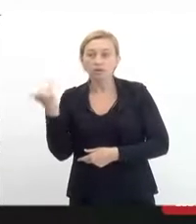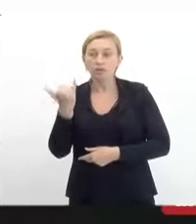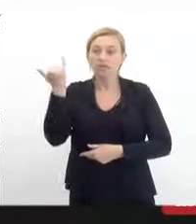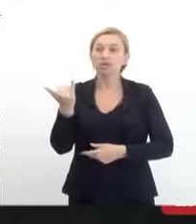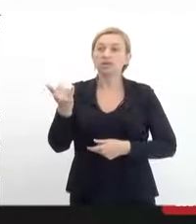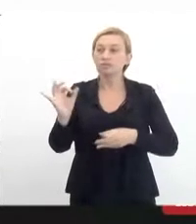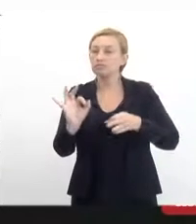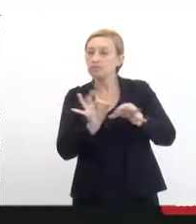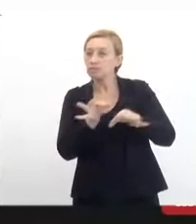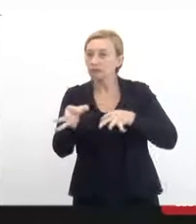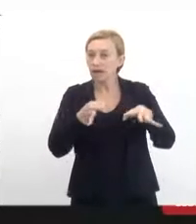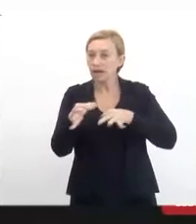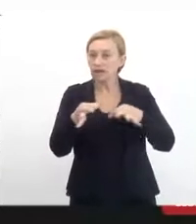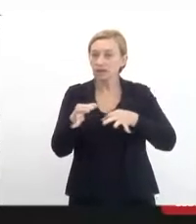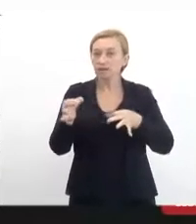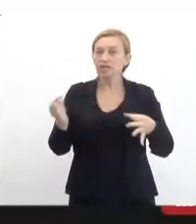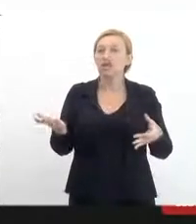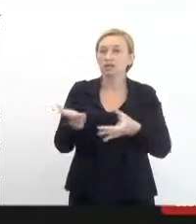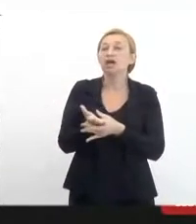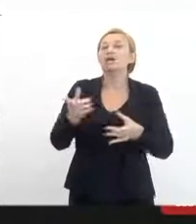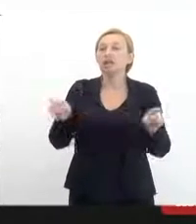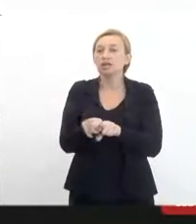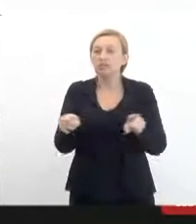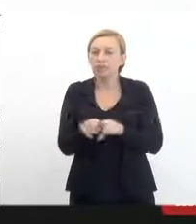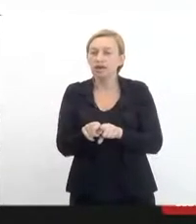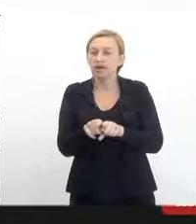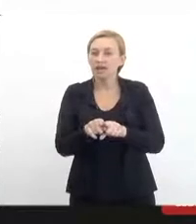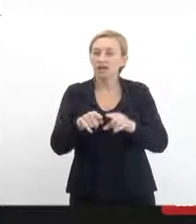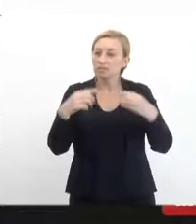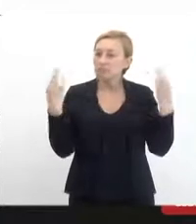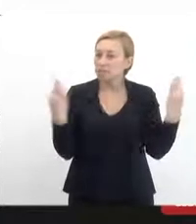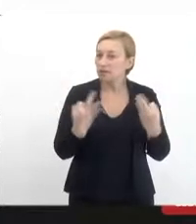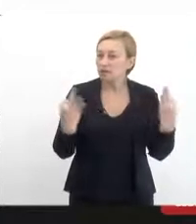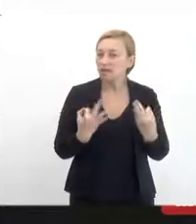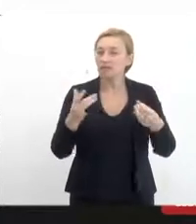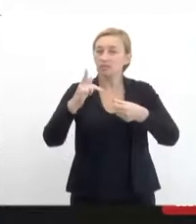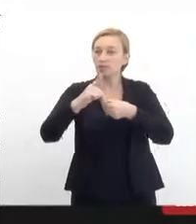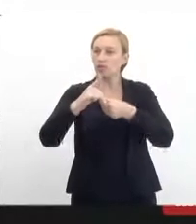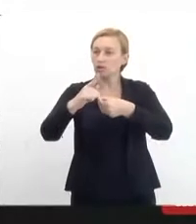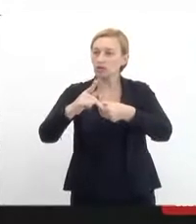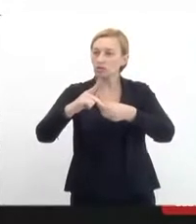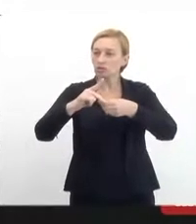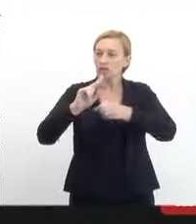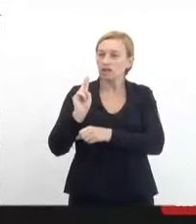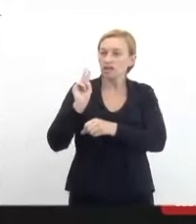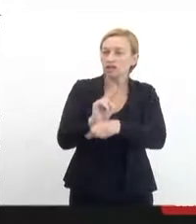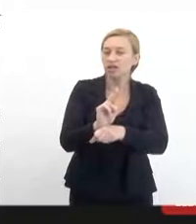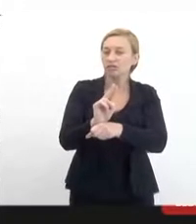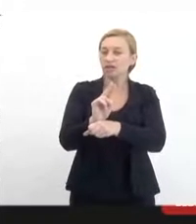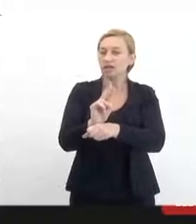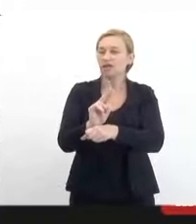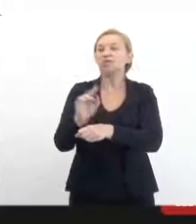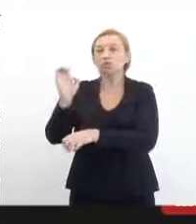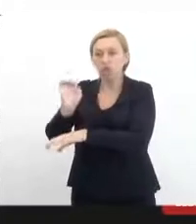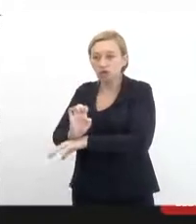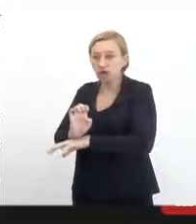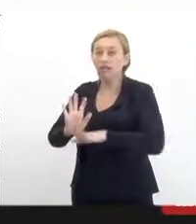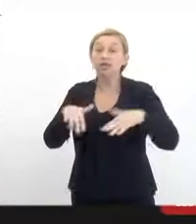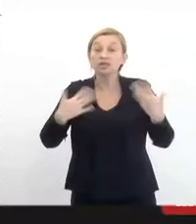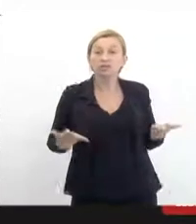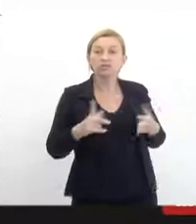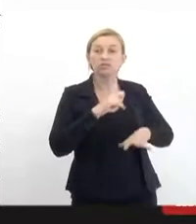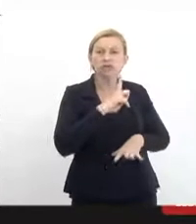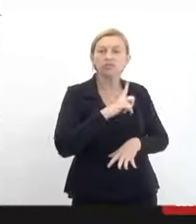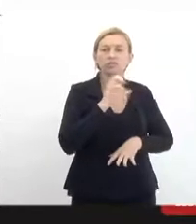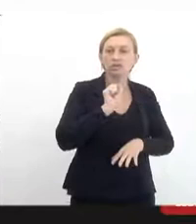né? E, por outro lado, nós temos excelentes auditores fiscais, excelentes procuradores defendendo o lado do Estado. Então, nós temos,